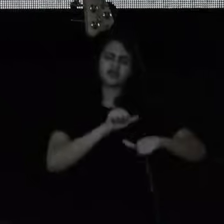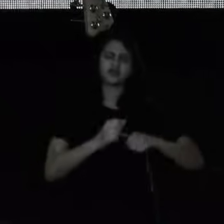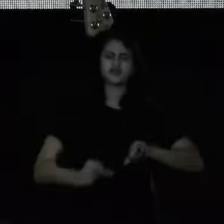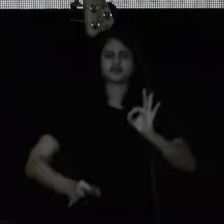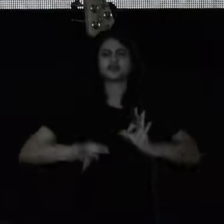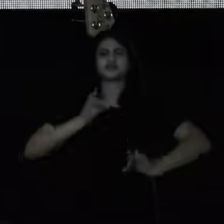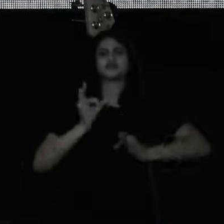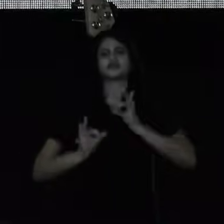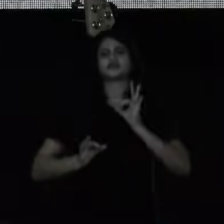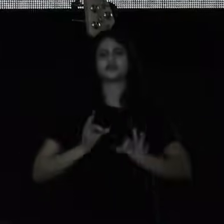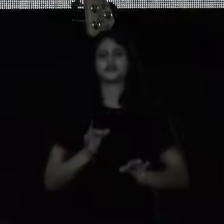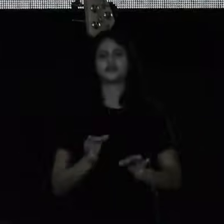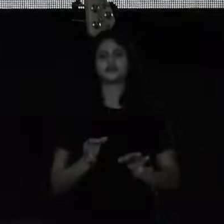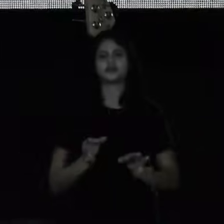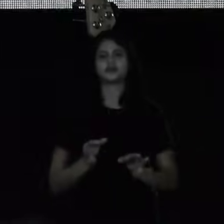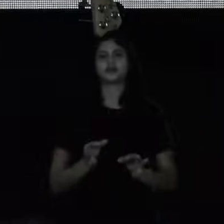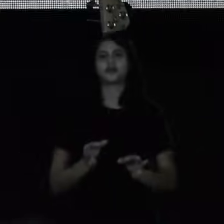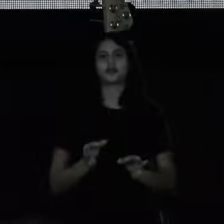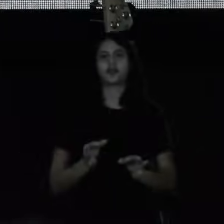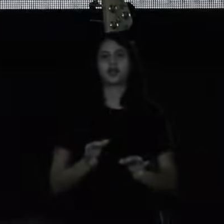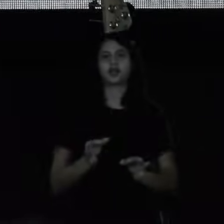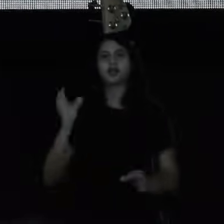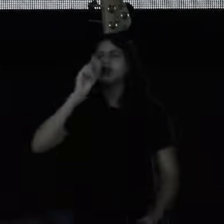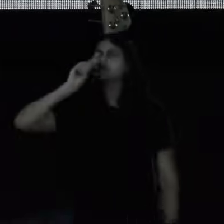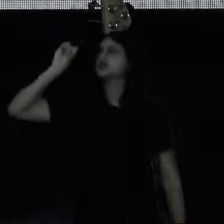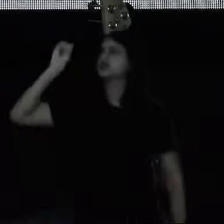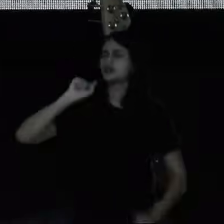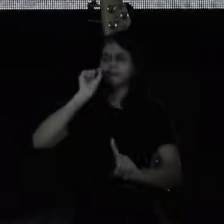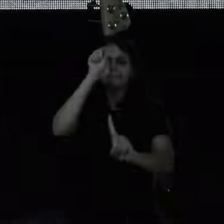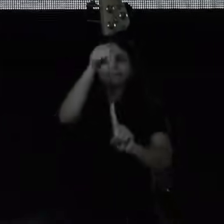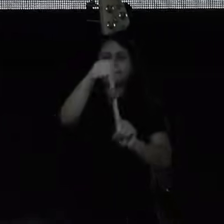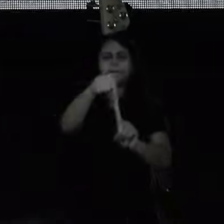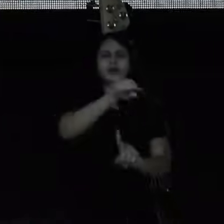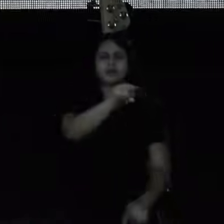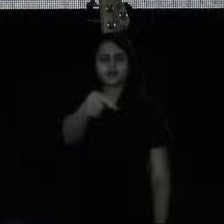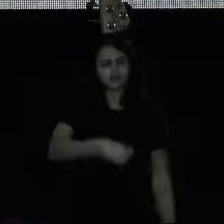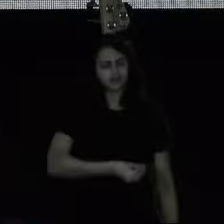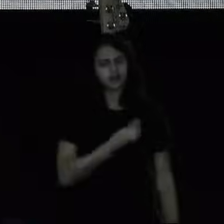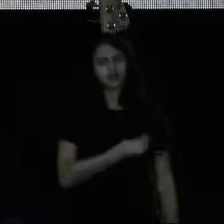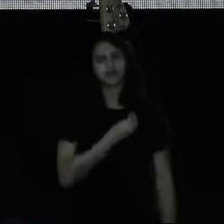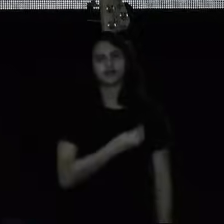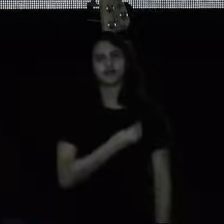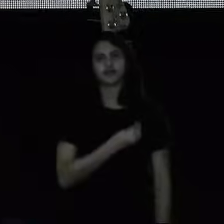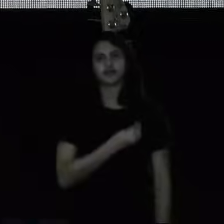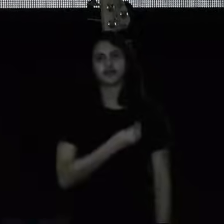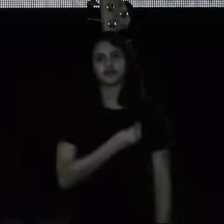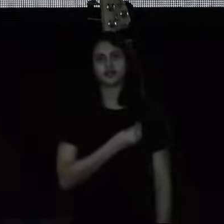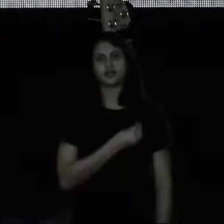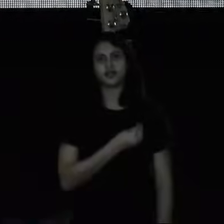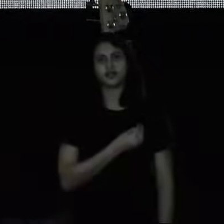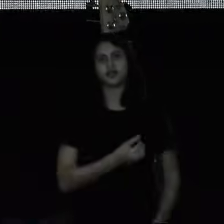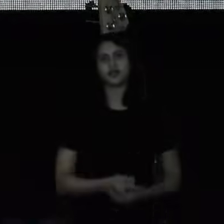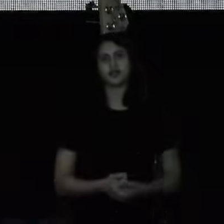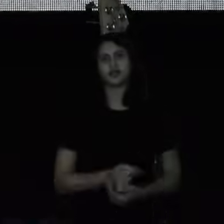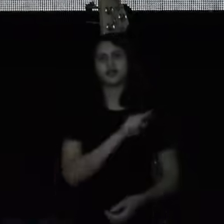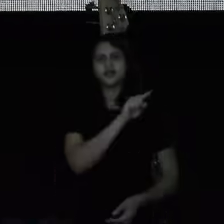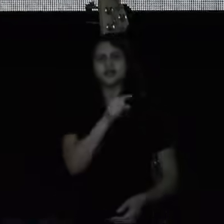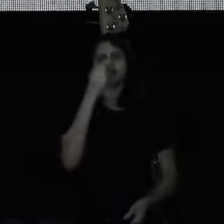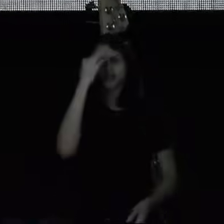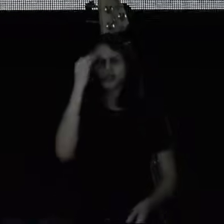Tem muitos planos de Deus para a sua vida e você não pode permitir que eles sejam frustrados por causa da